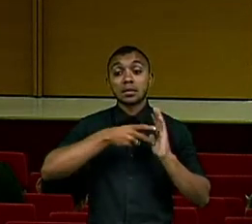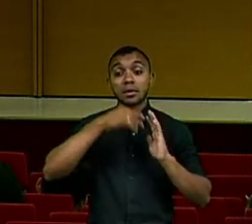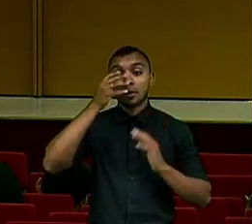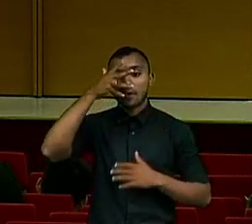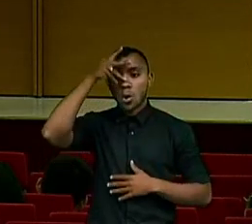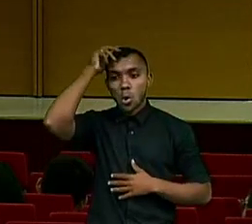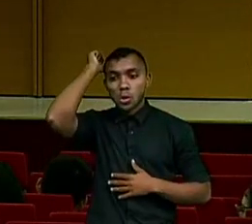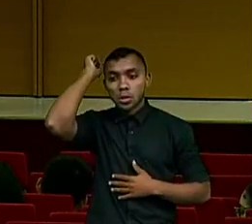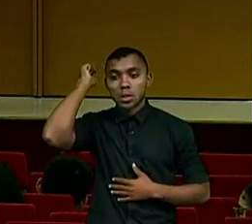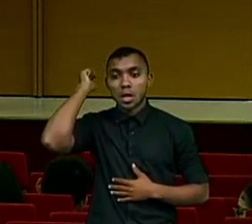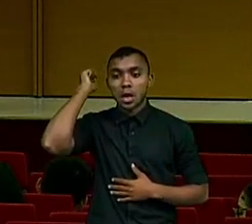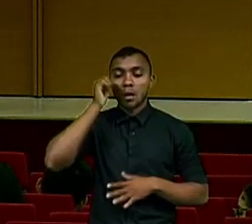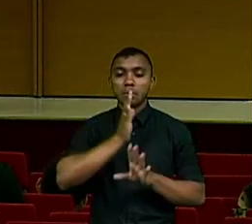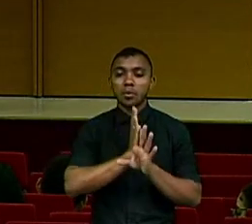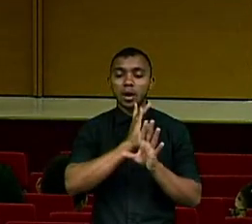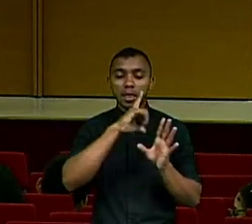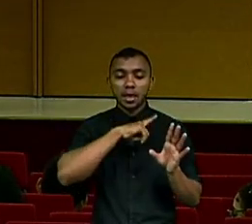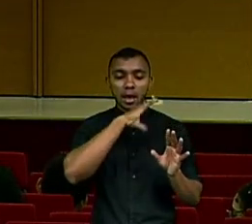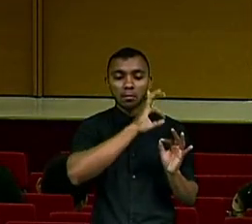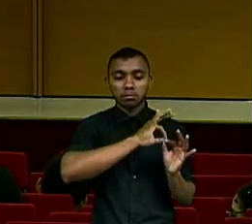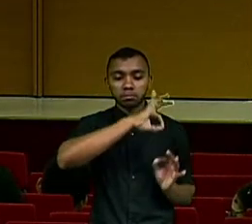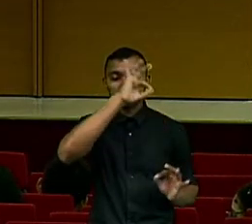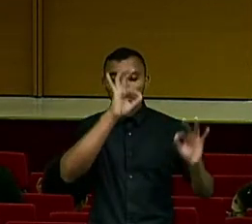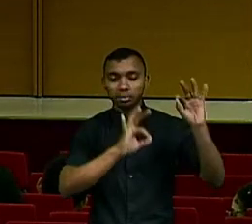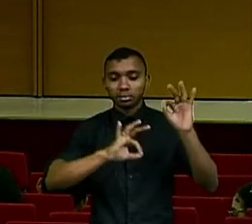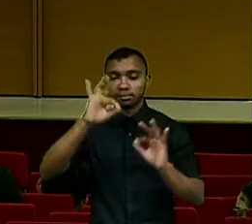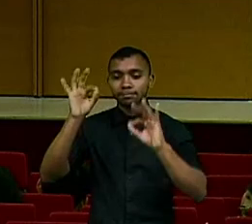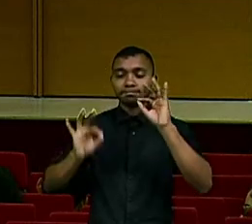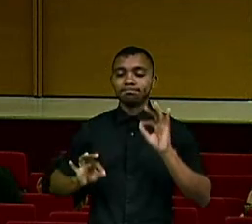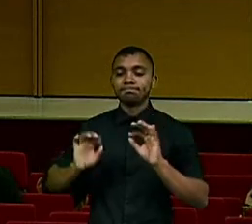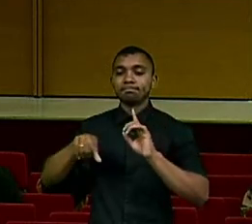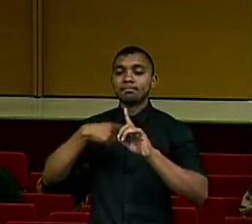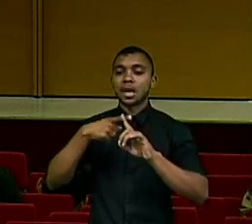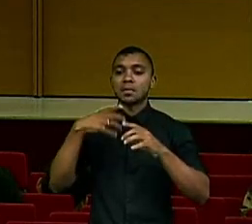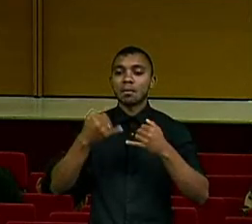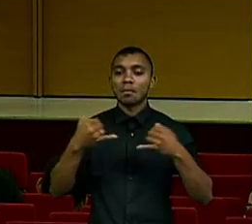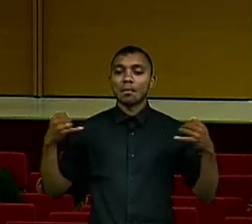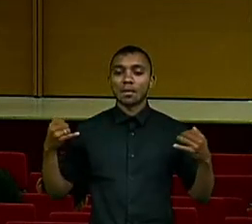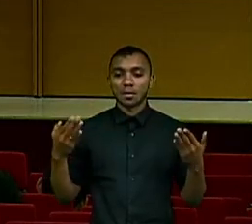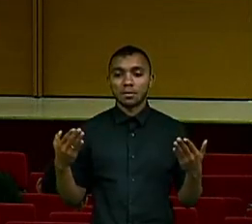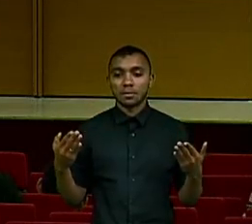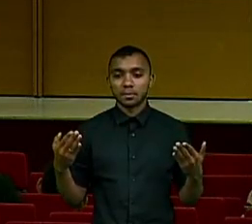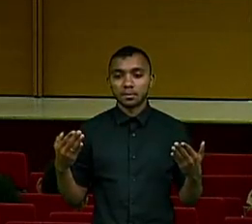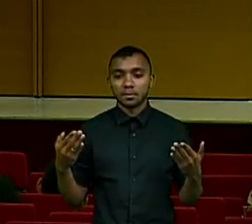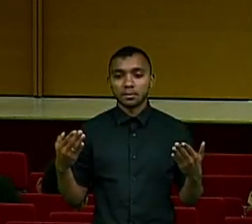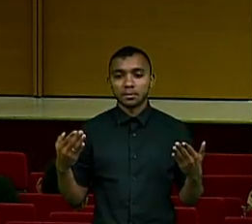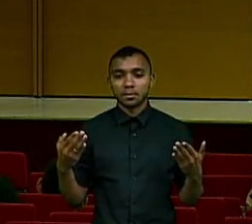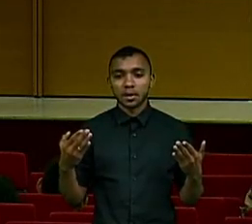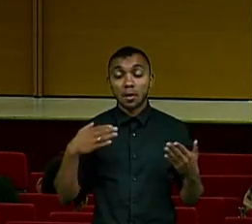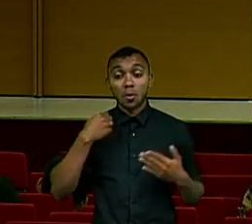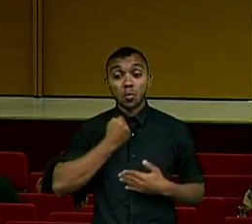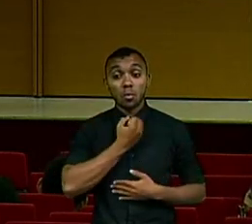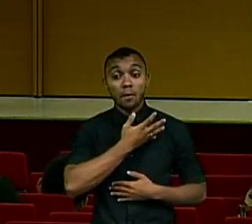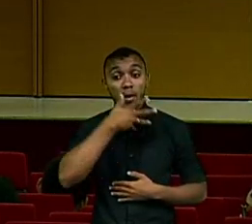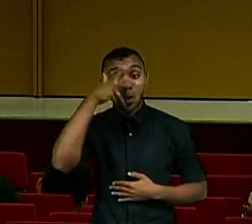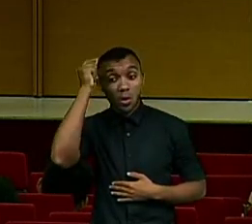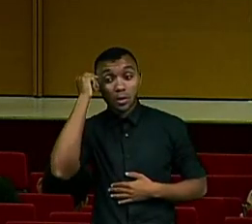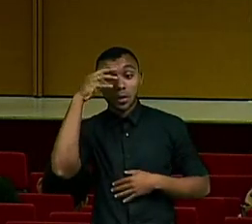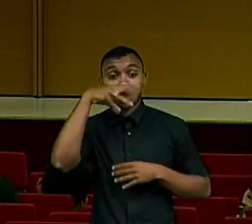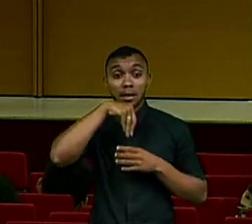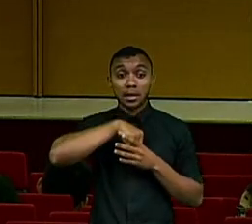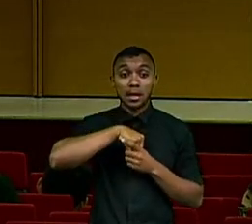de uma onda em uma corda velocidade de uma onda numa